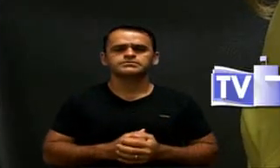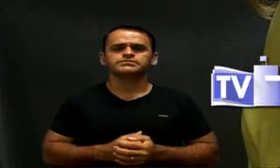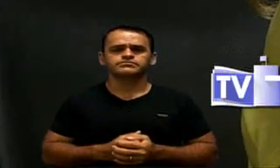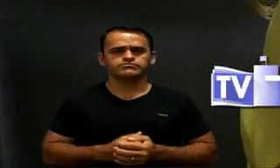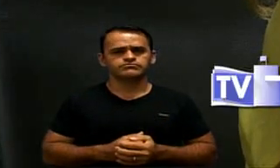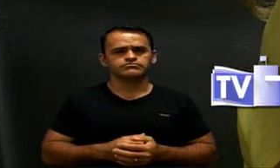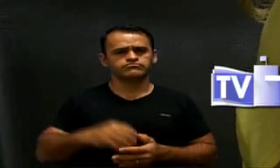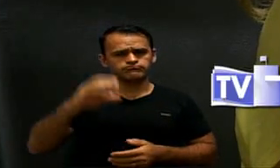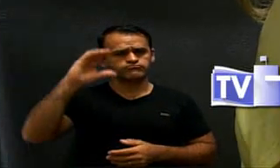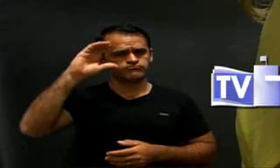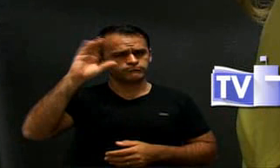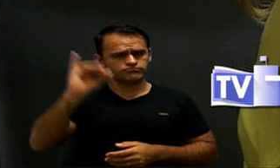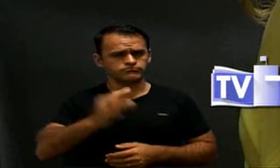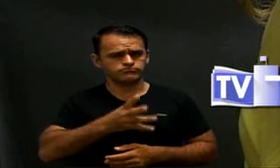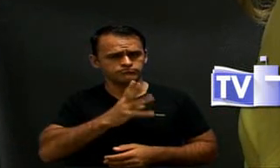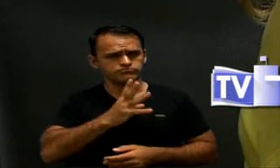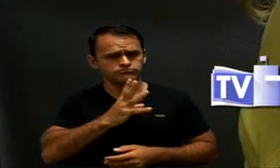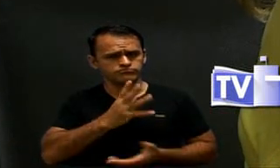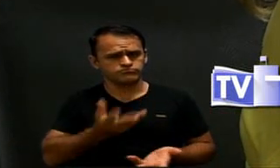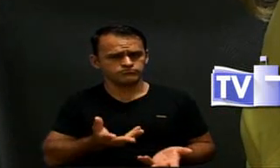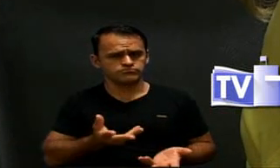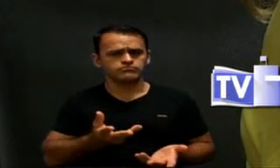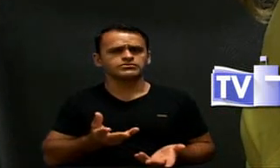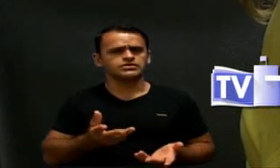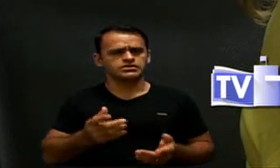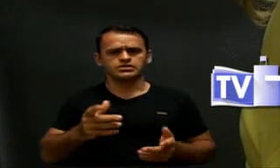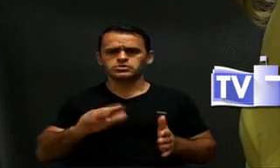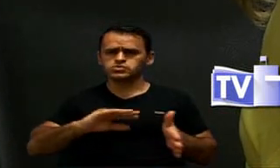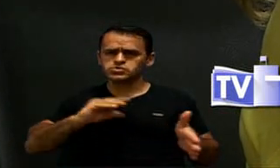Yara conhece, é um atendimento total.